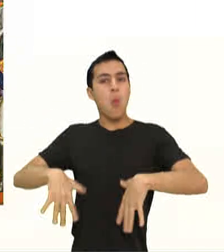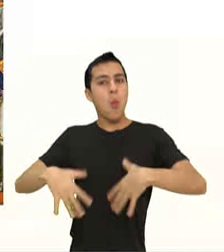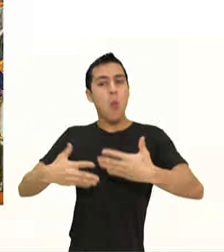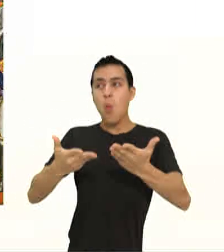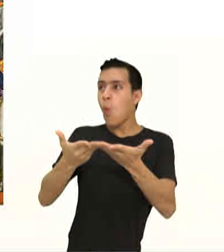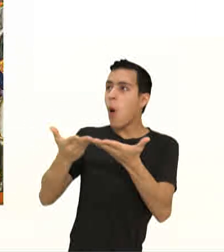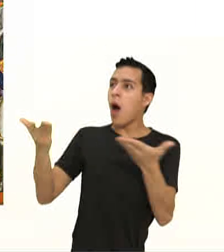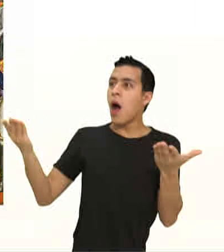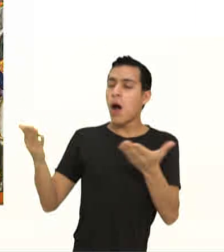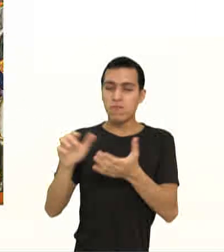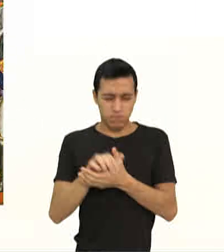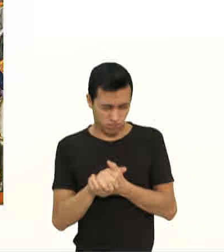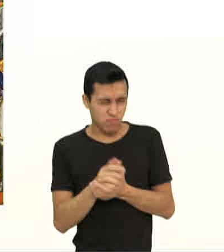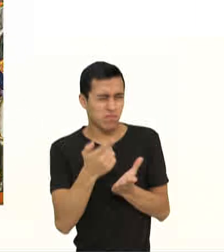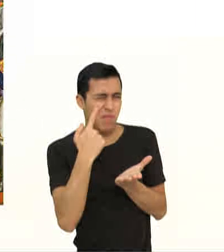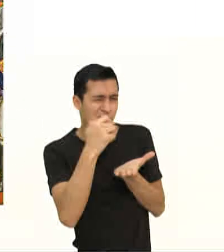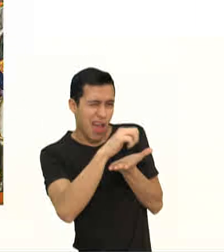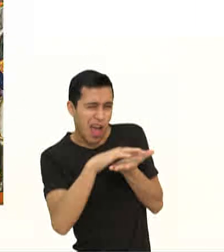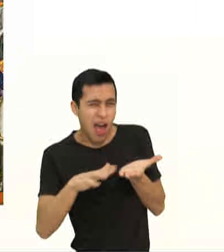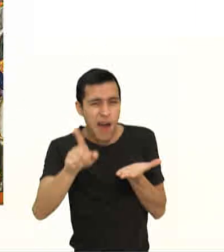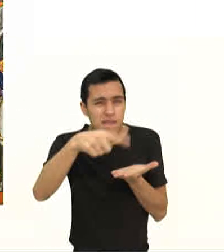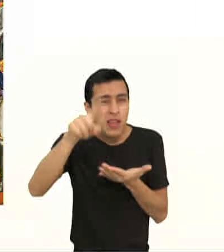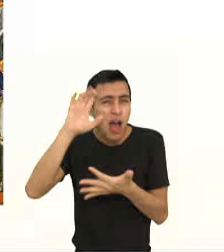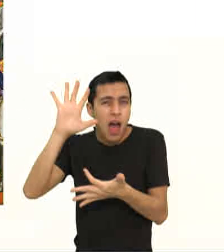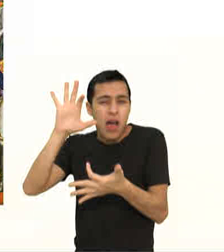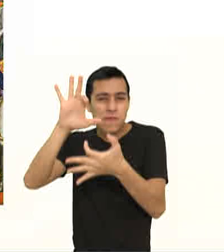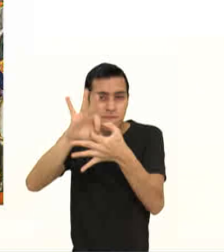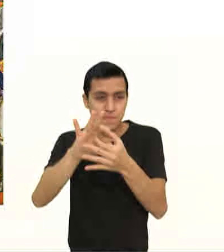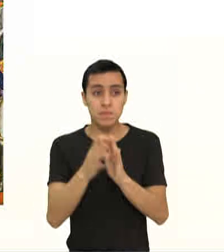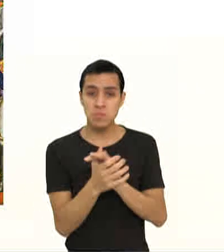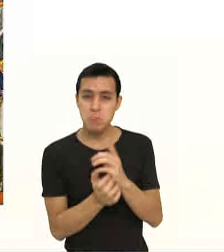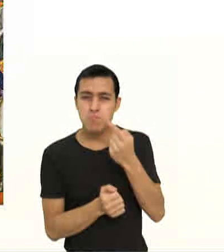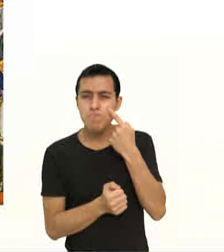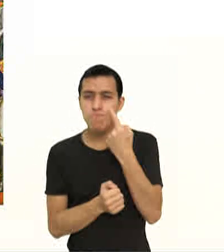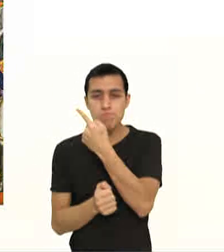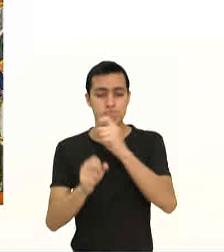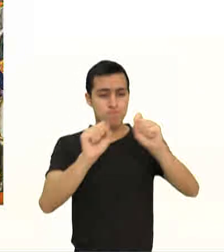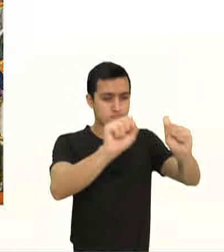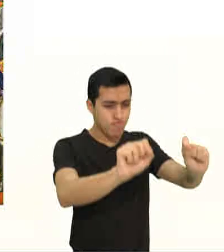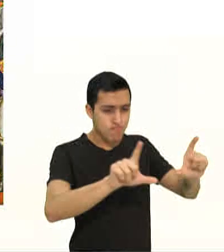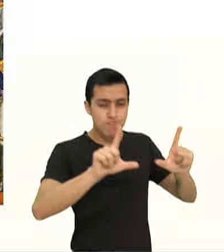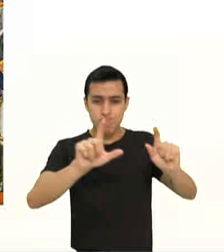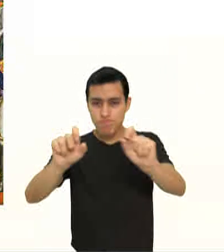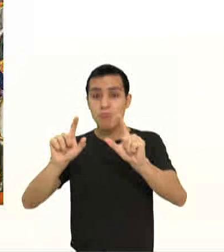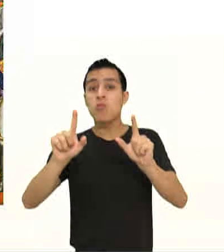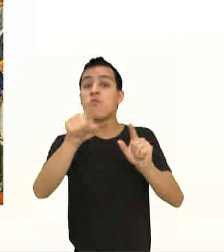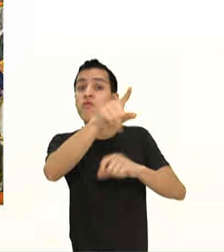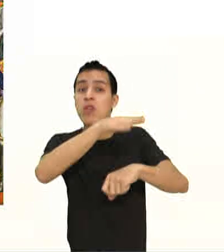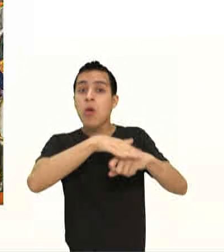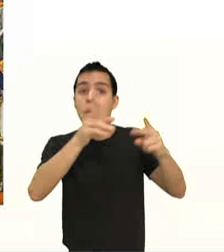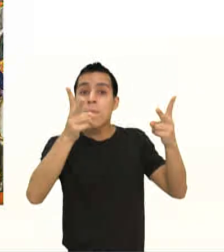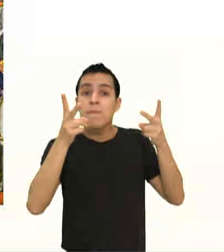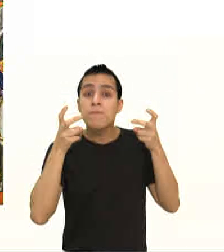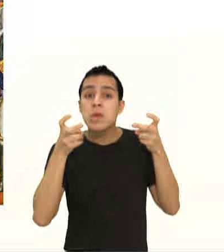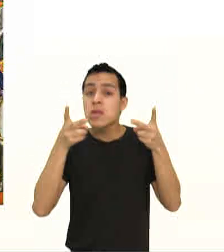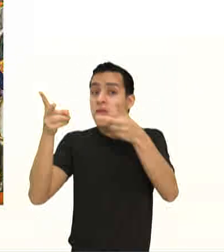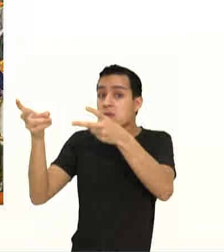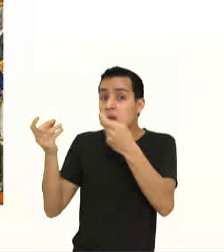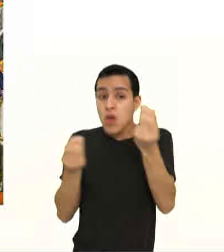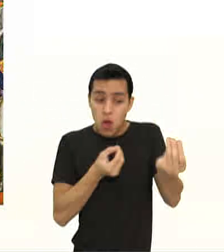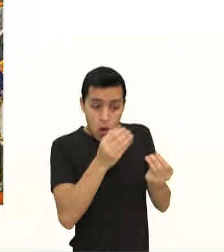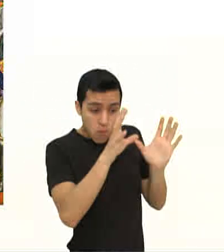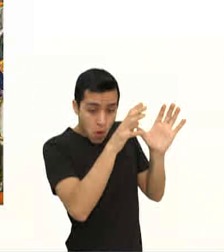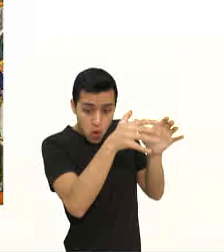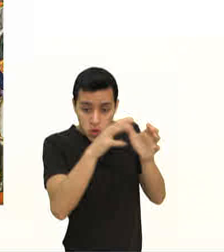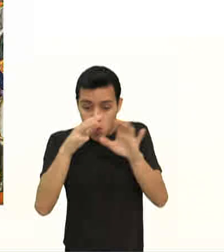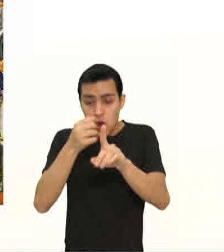para um exercício para você analisar melhor? Então, olha lá, observe as 2 partes. Eu peguei 2 partes aqui e aponte como os grupos